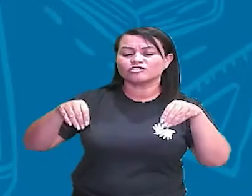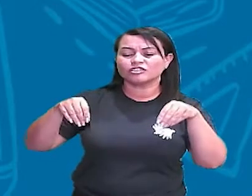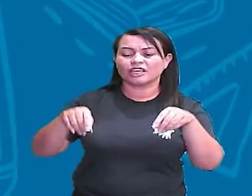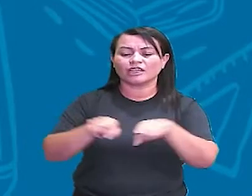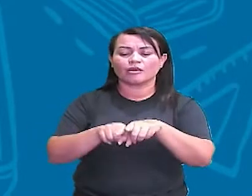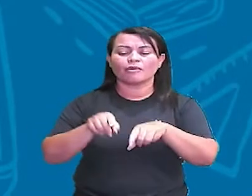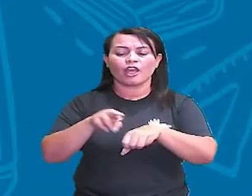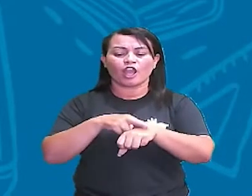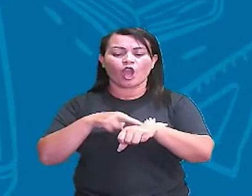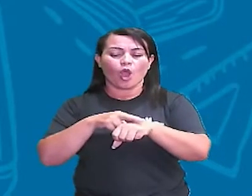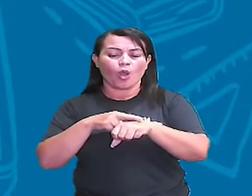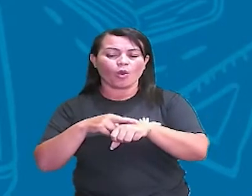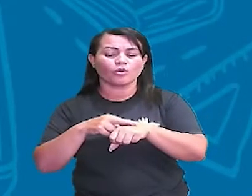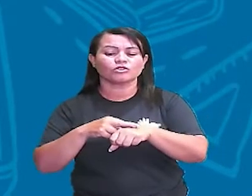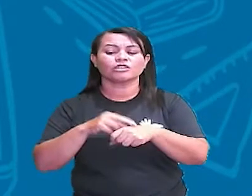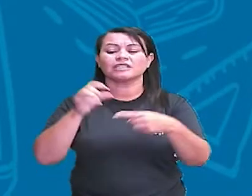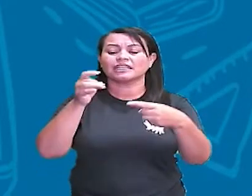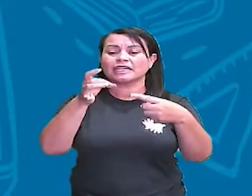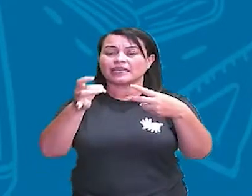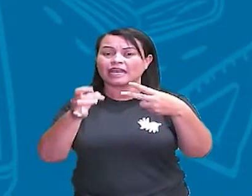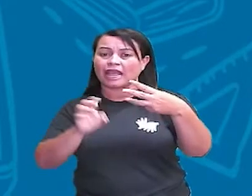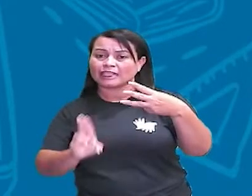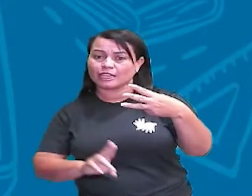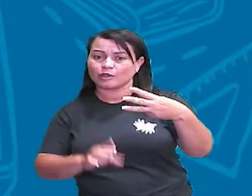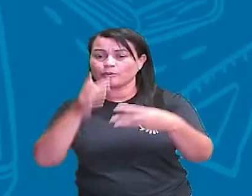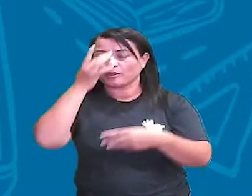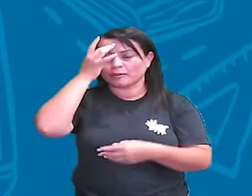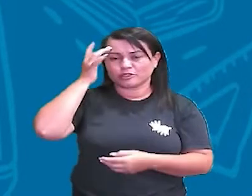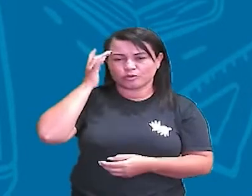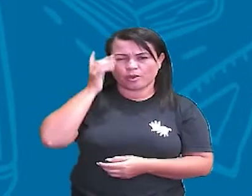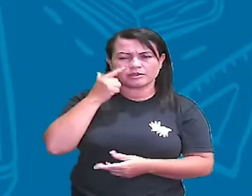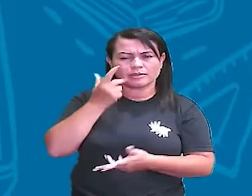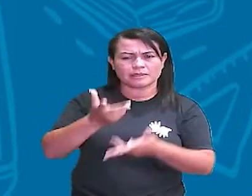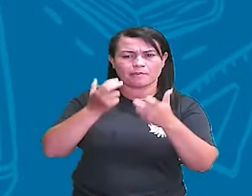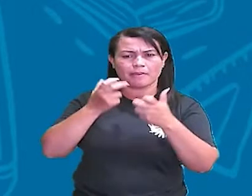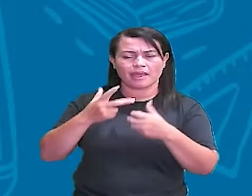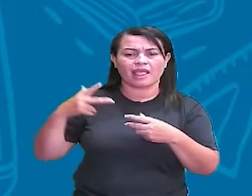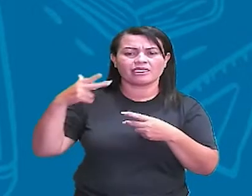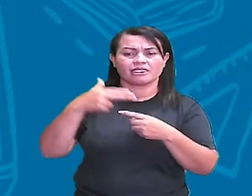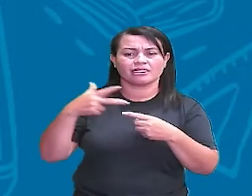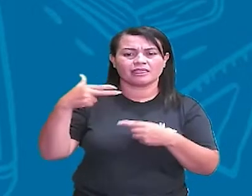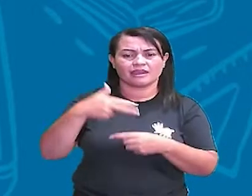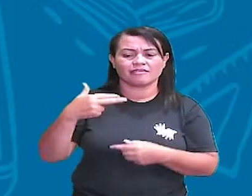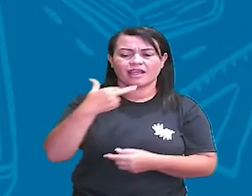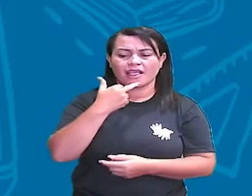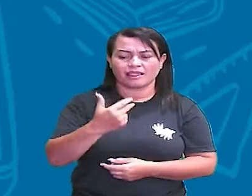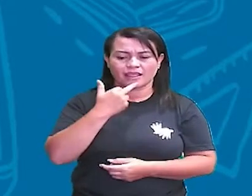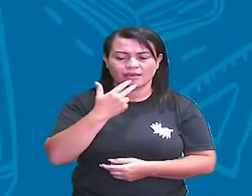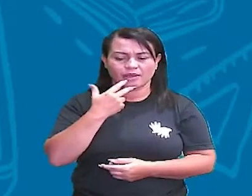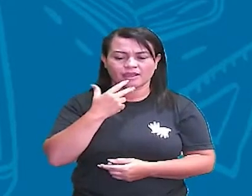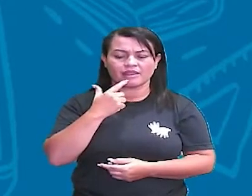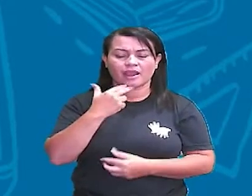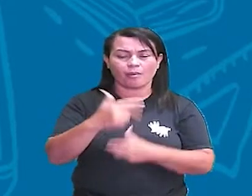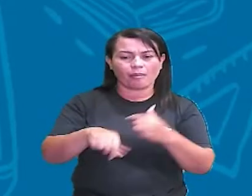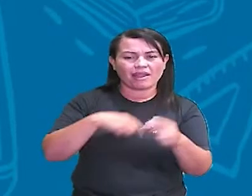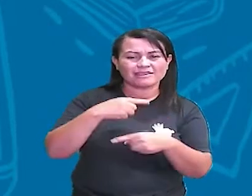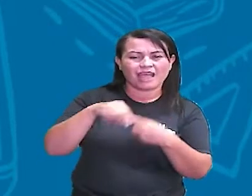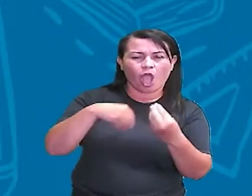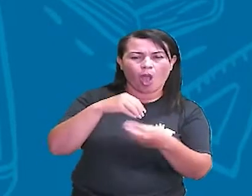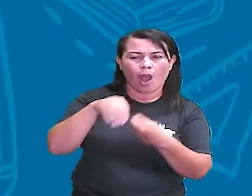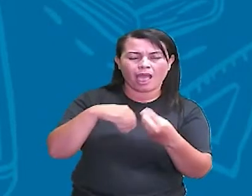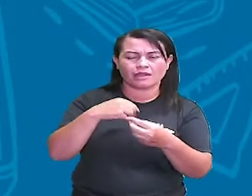saia chique da Sheila. Viu que é um trava-língua? É tipo uma trovoada, que a gente embola a língua quando vai